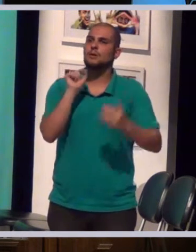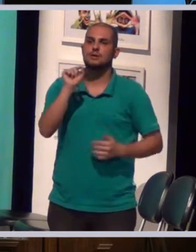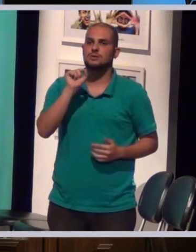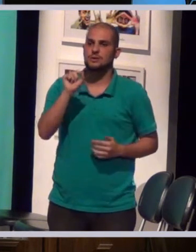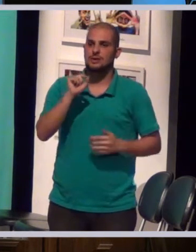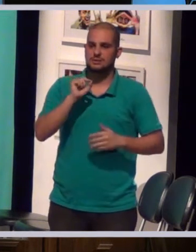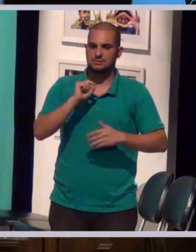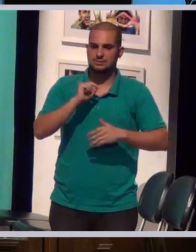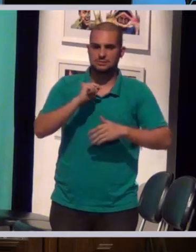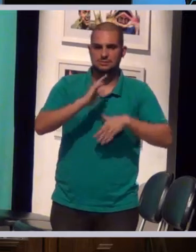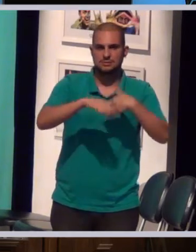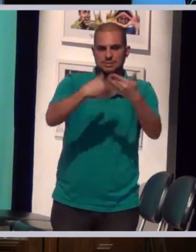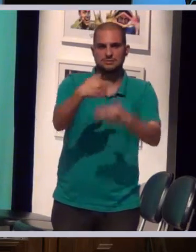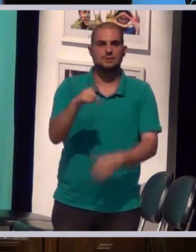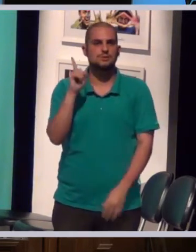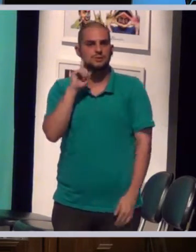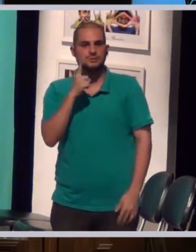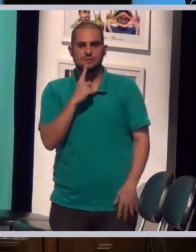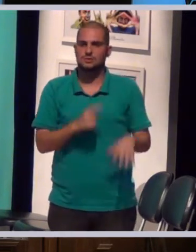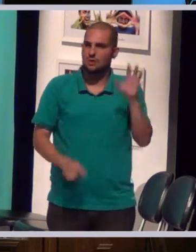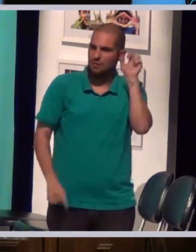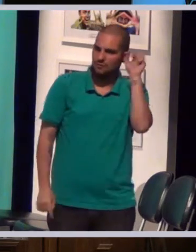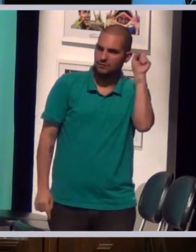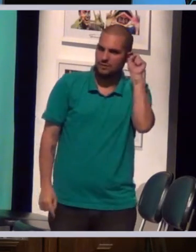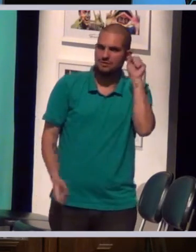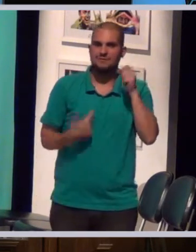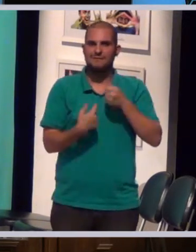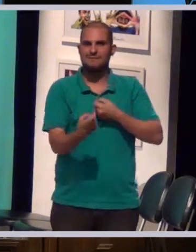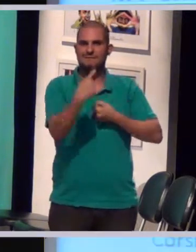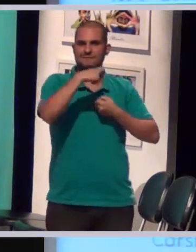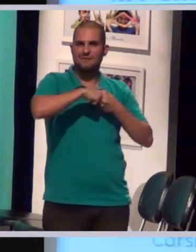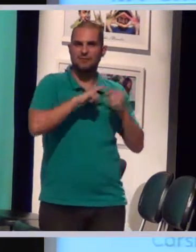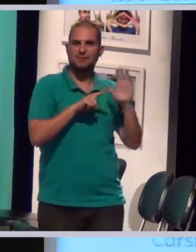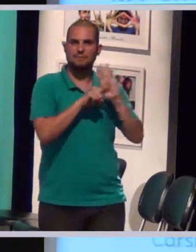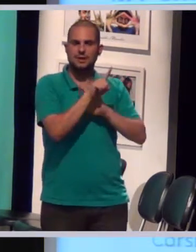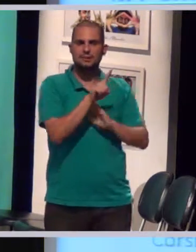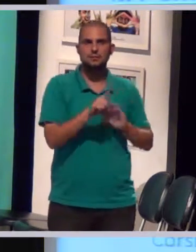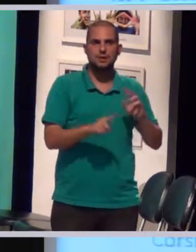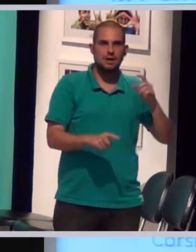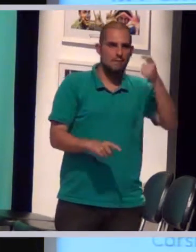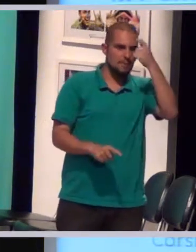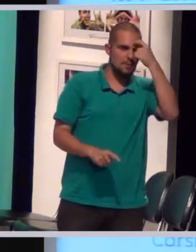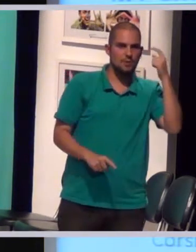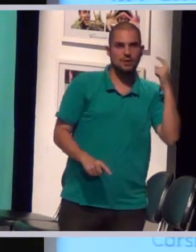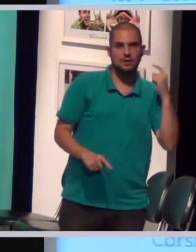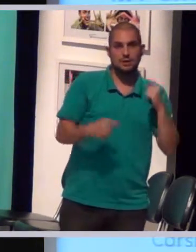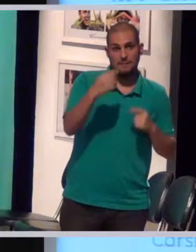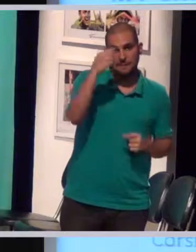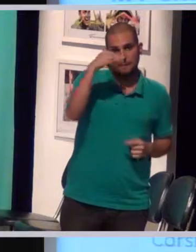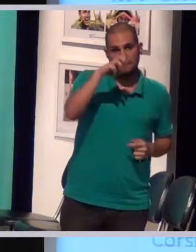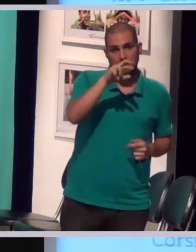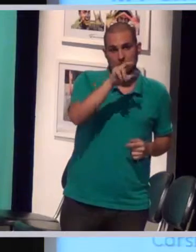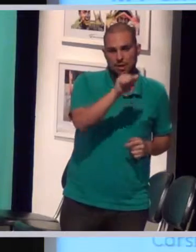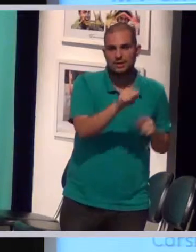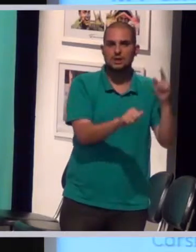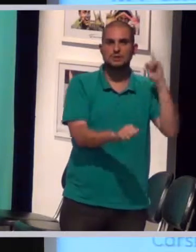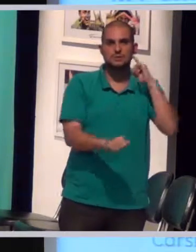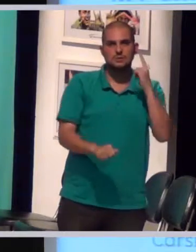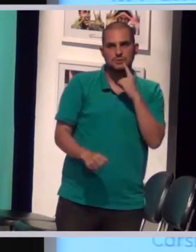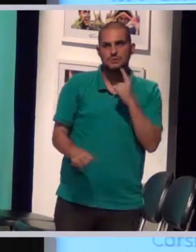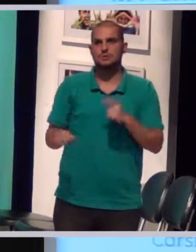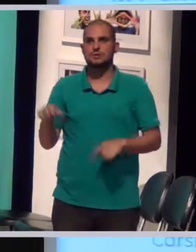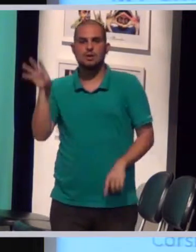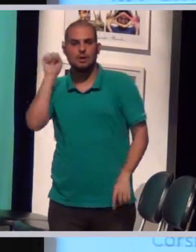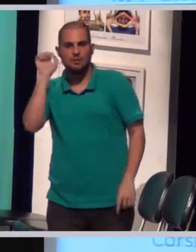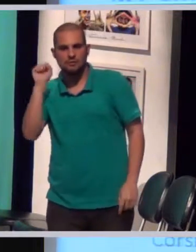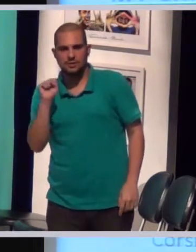surdos e ouvintes, pensando um pouco naquela pergunta, né, de como é a memória dos surdos e como é a memória dos ouvintes. Seria a alça fonológica ou